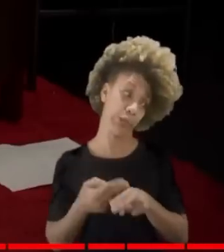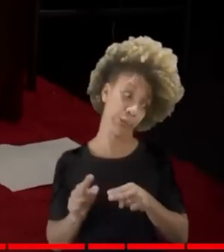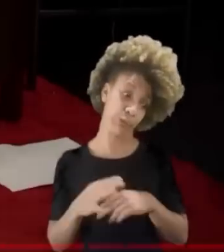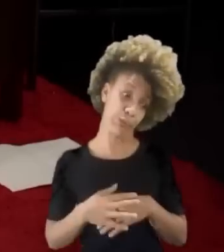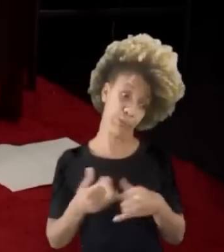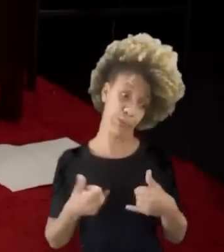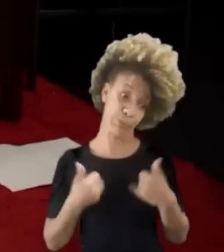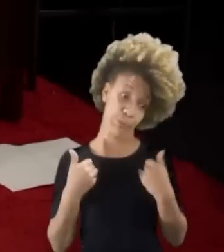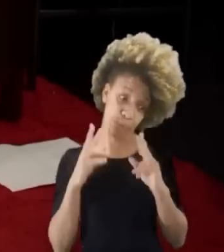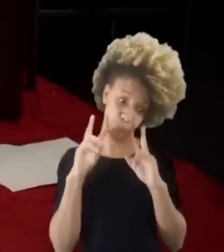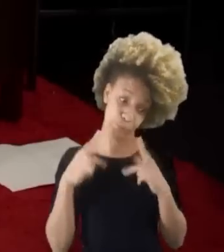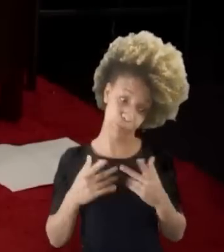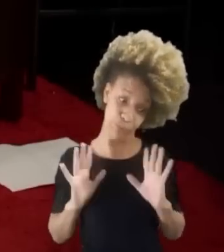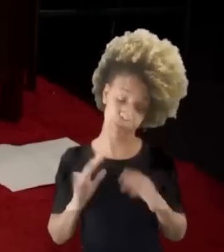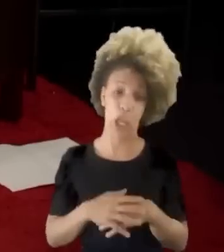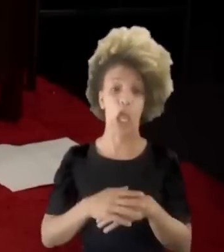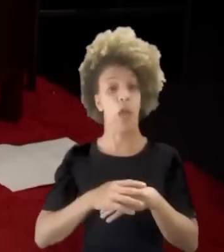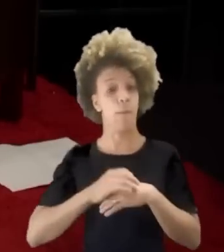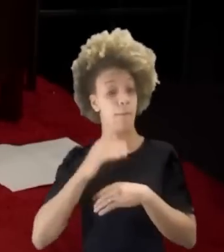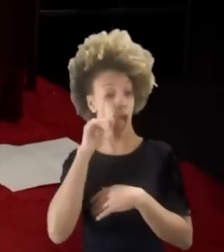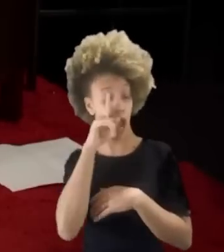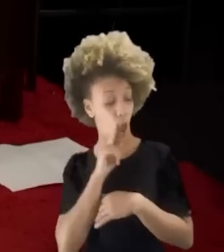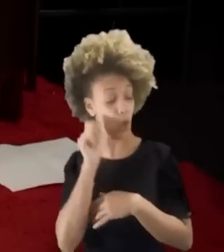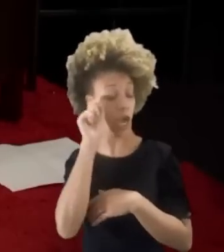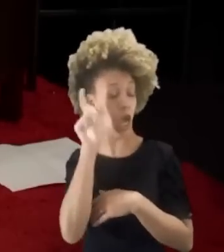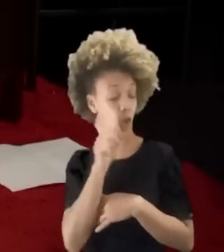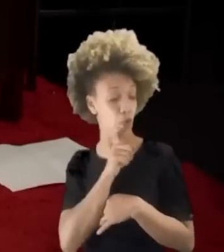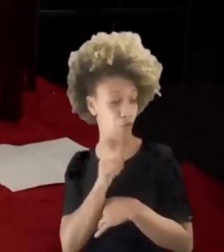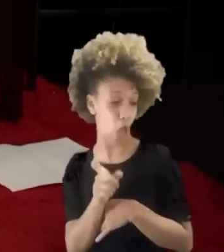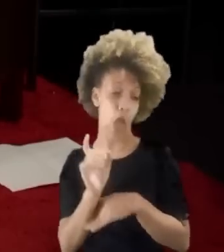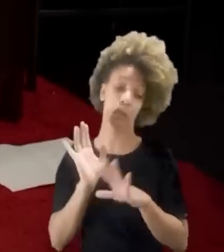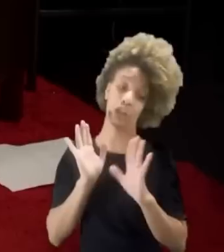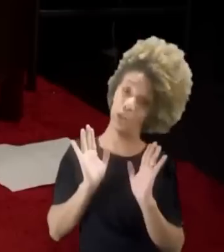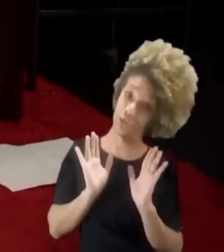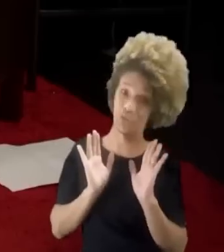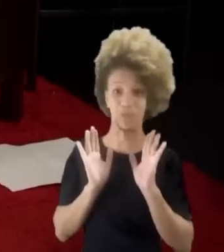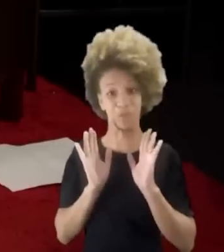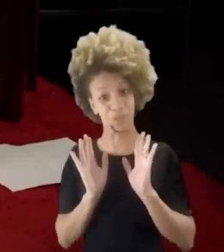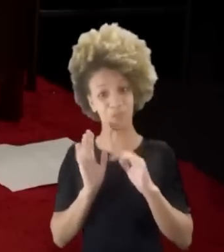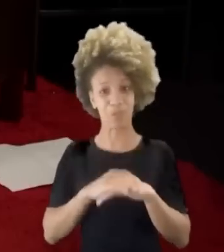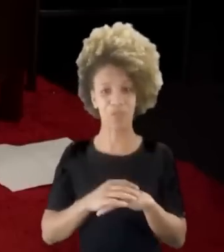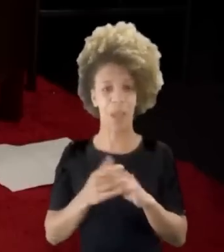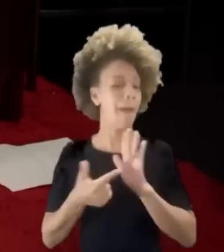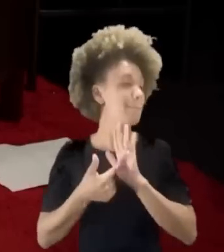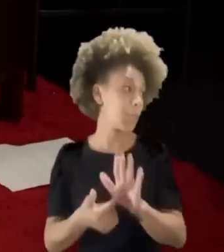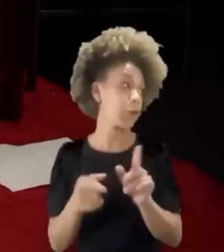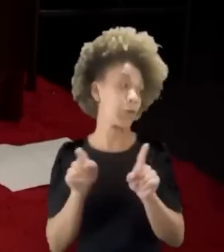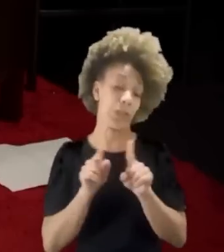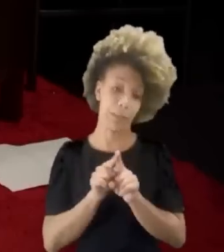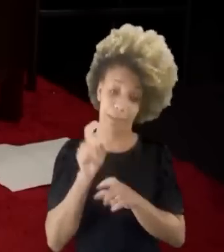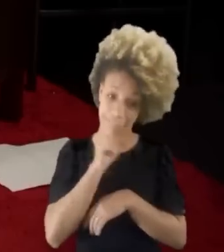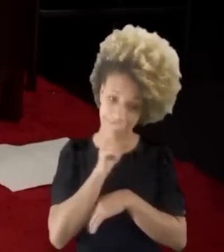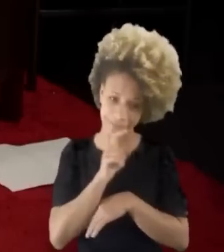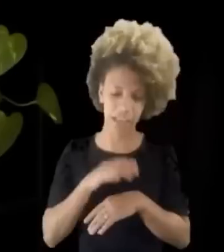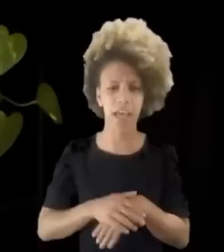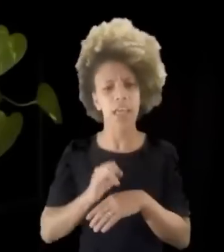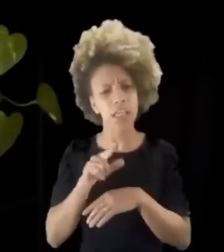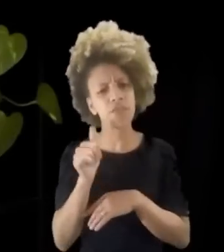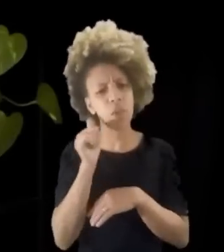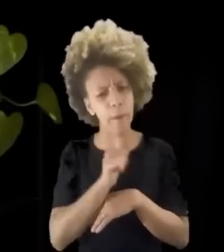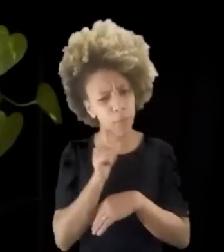vaidade vai chegar uma hora eu vejo aquelas merda esse negócio você mostrou ai esta gravação